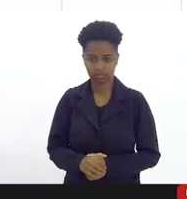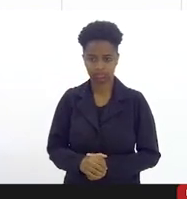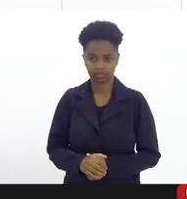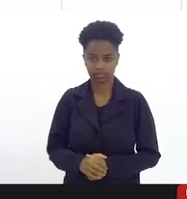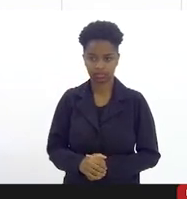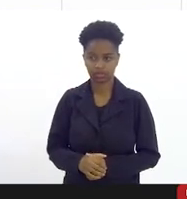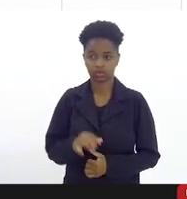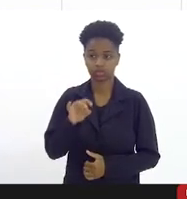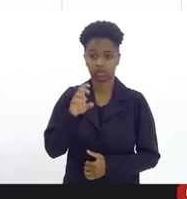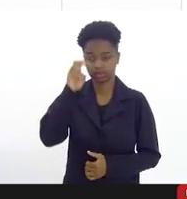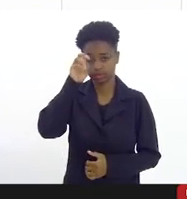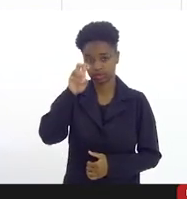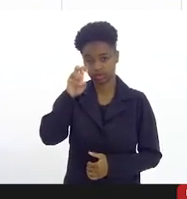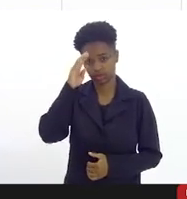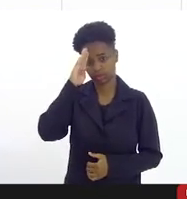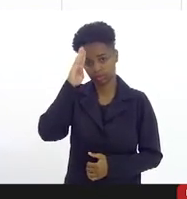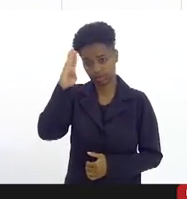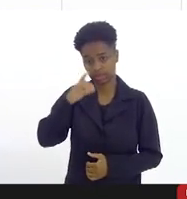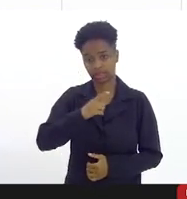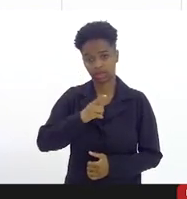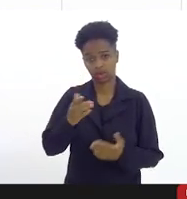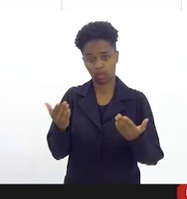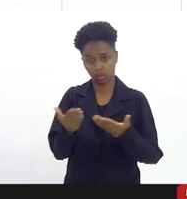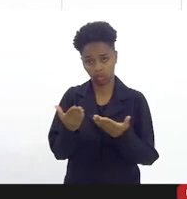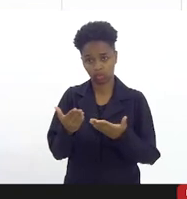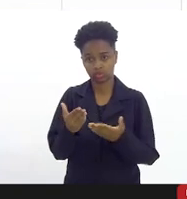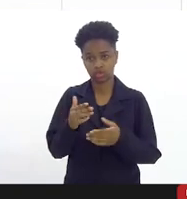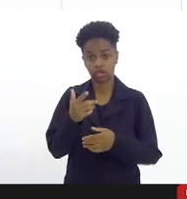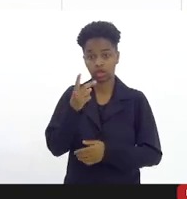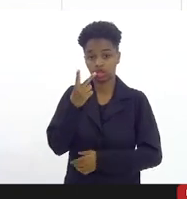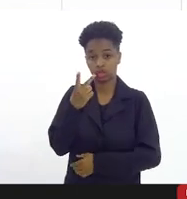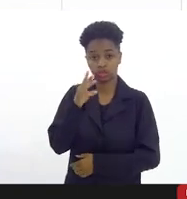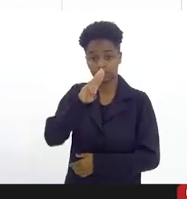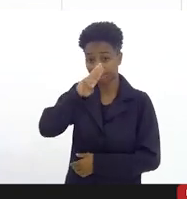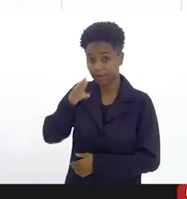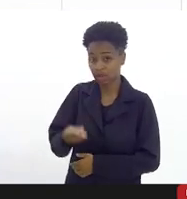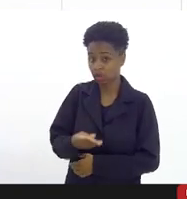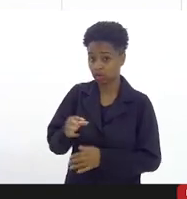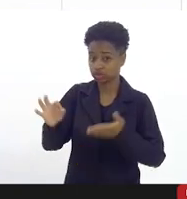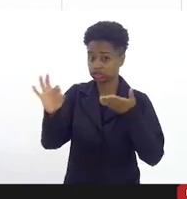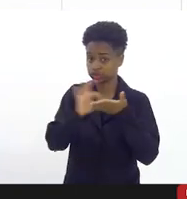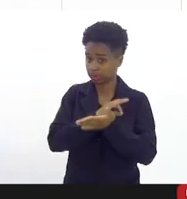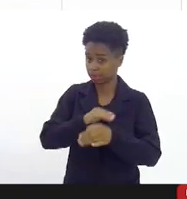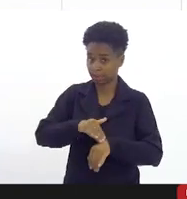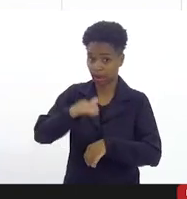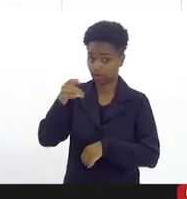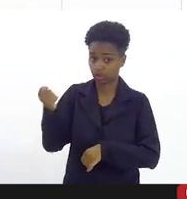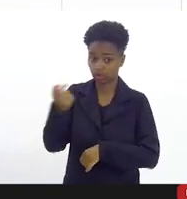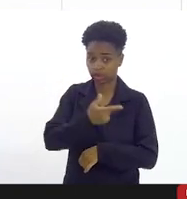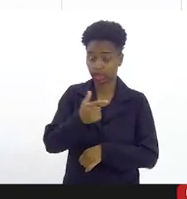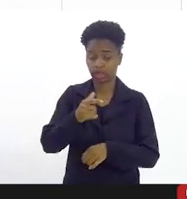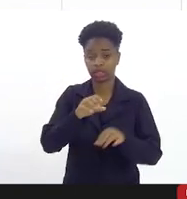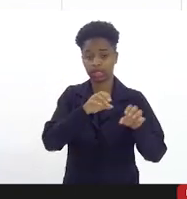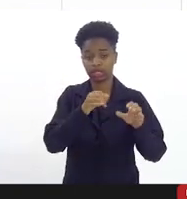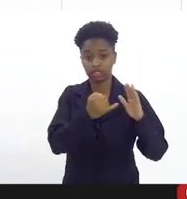é só as 5 maiores Ela já tem hoje né mais do que dois milhões de matrículas mais do que todas as instituições públicas somadas desde as